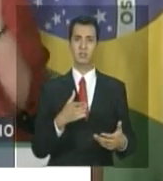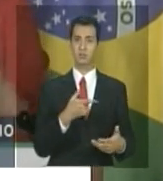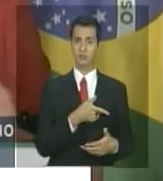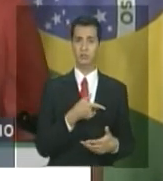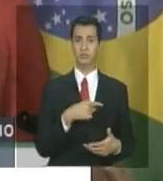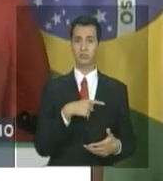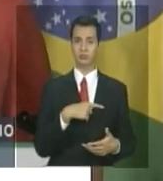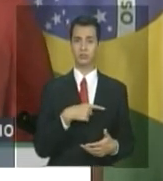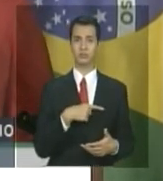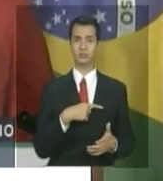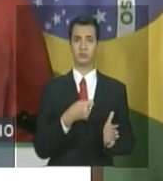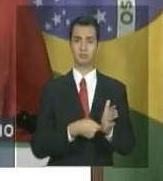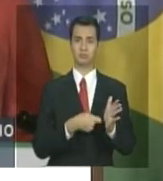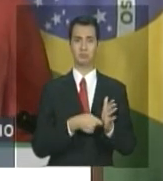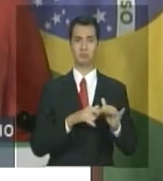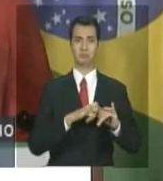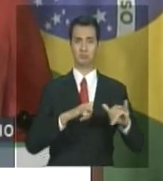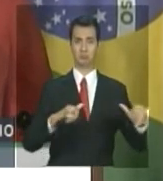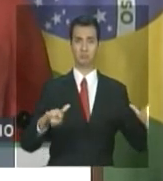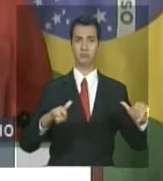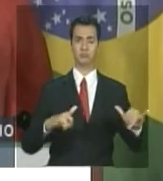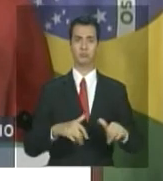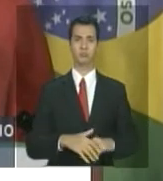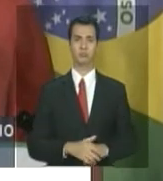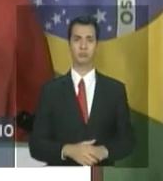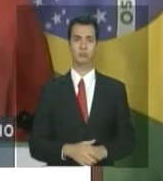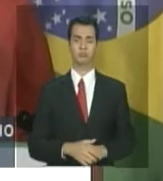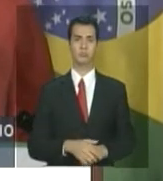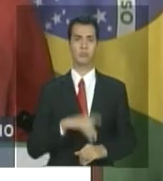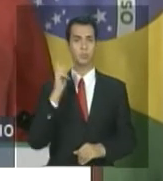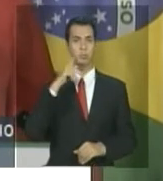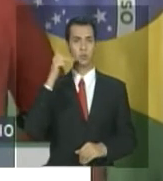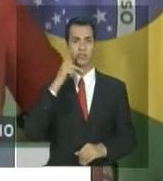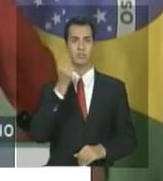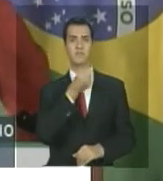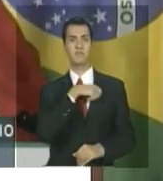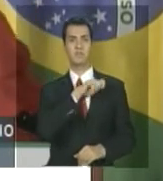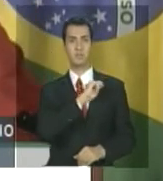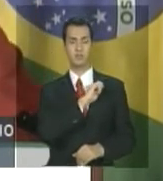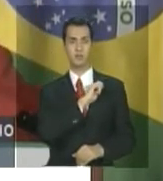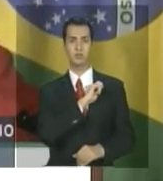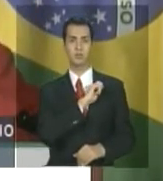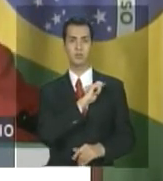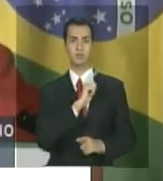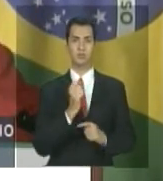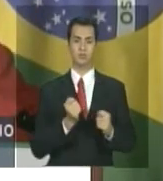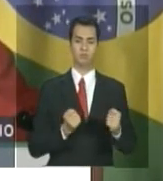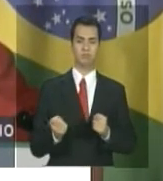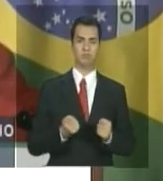que preconizam políticas fiscais de contenção,